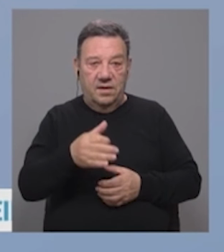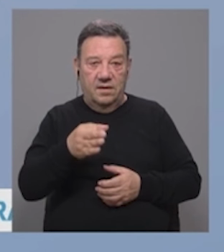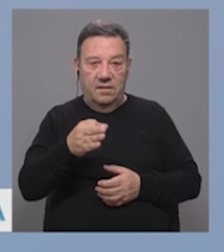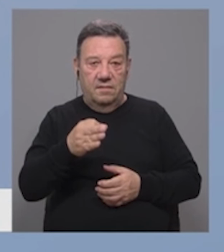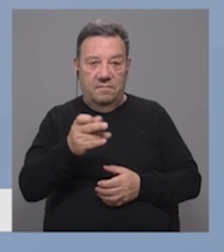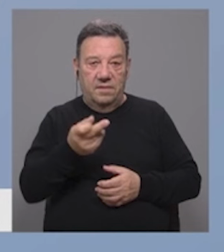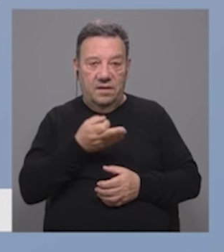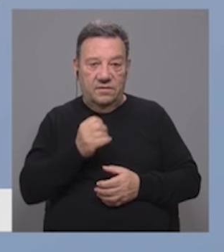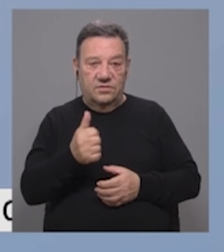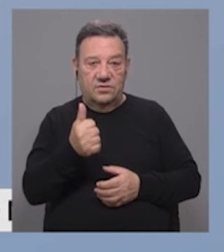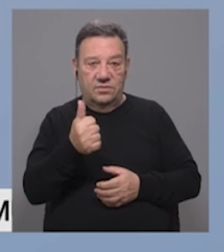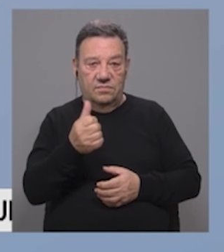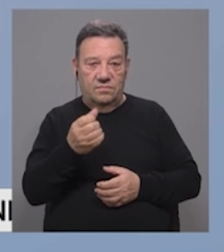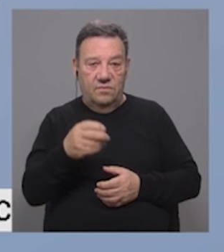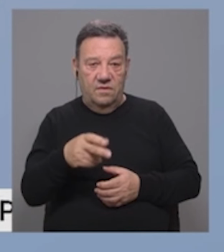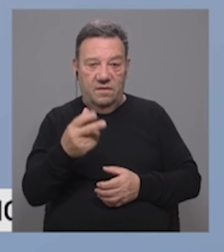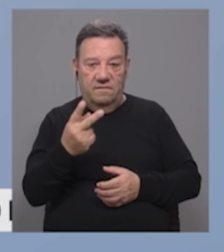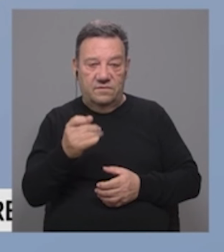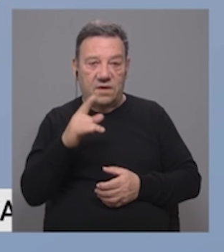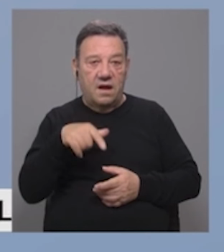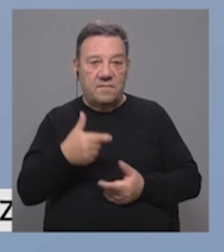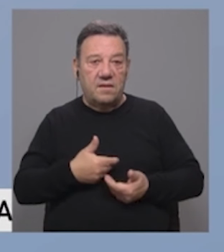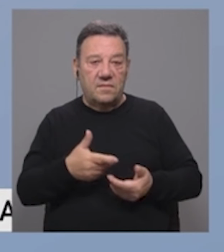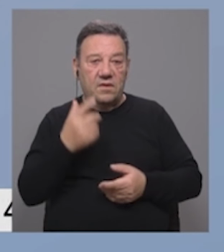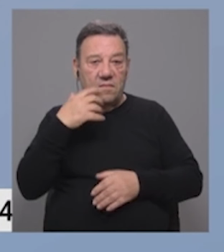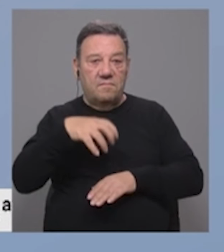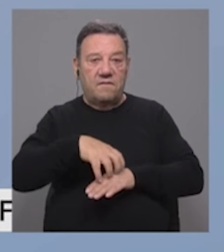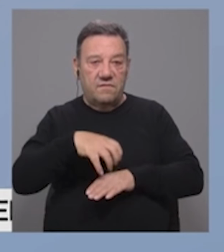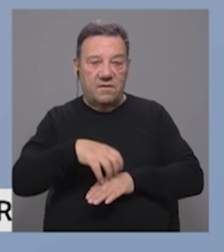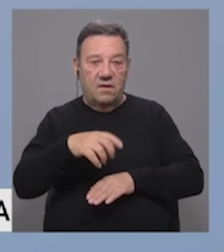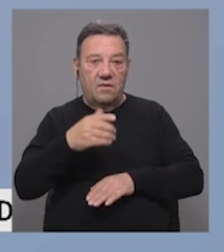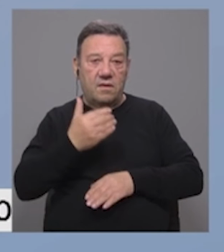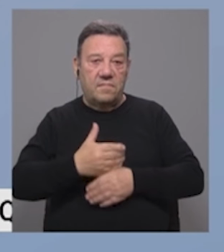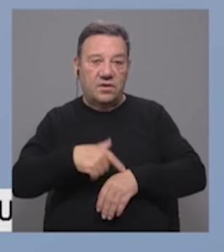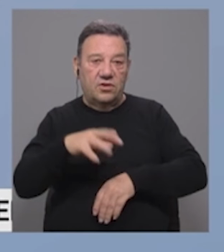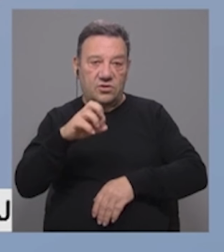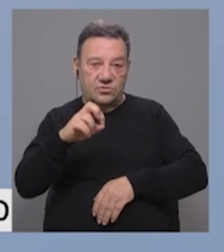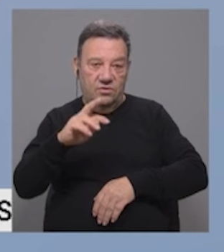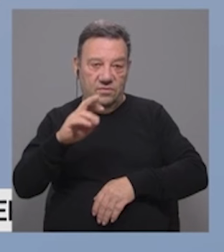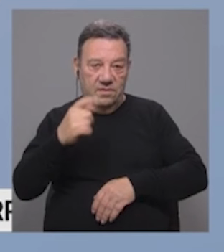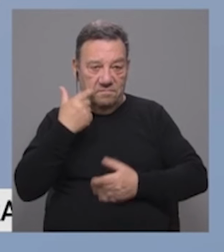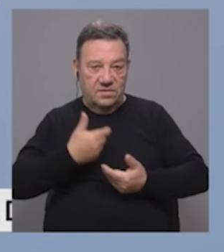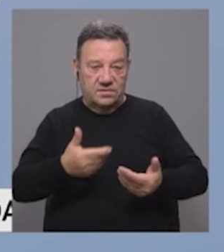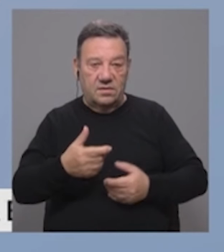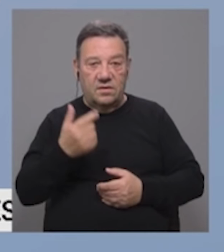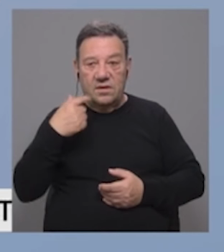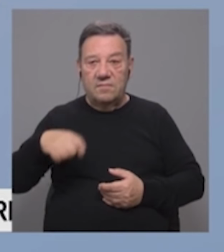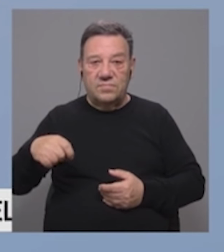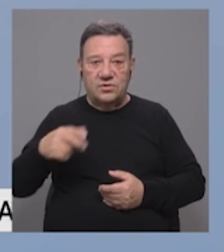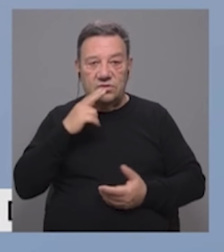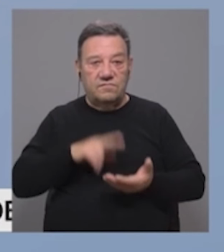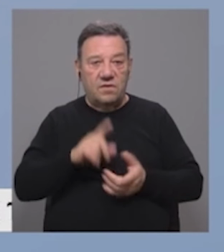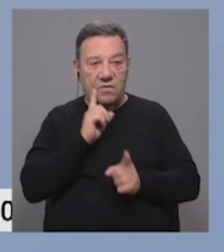será apresentada amanhã no pavilhão multiusos de Paredes a partir das 18h30. O Presidente justifica